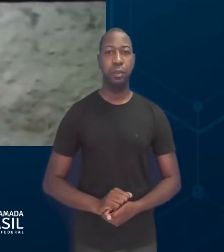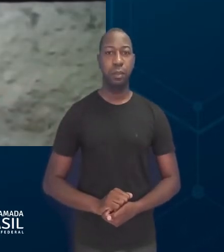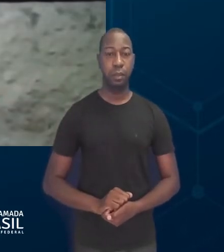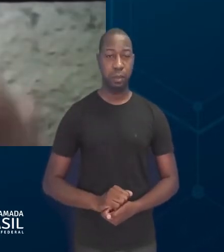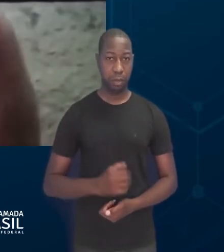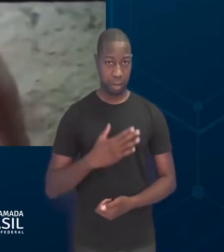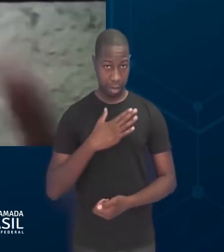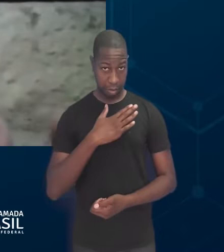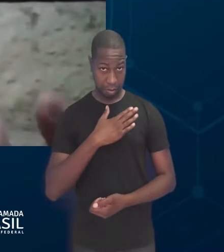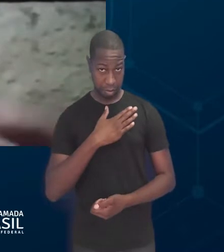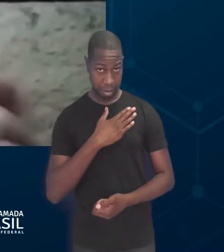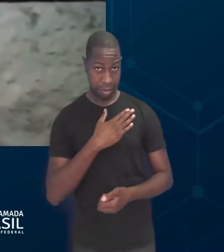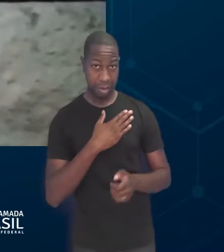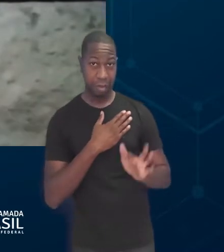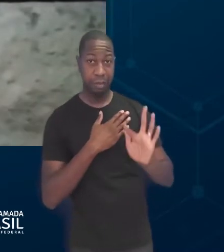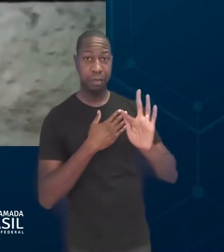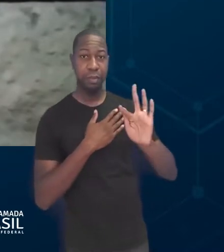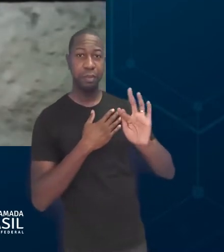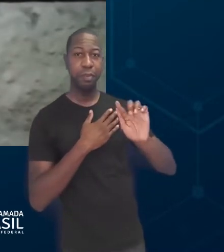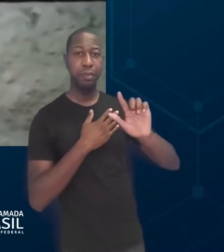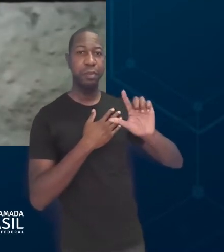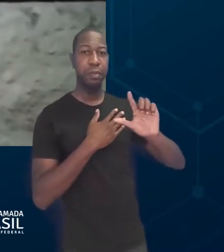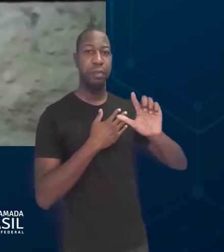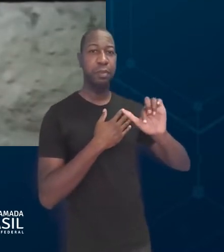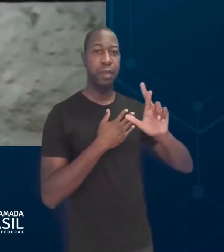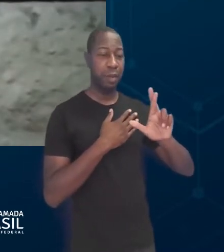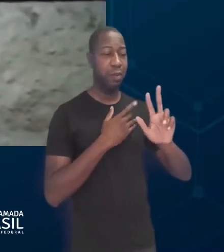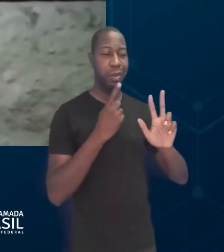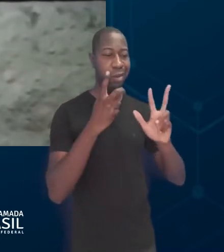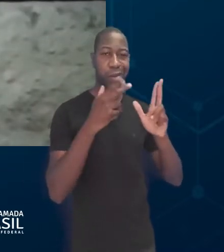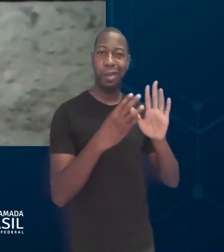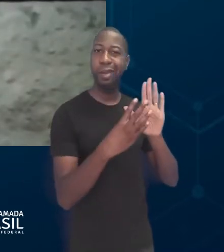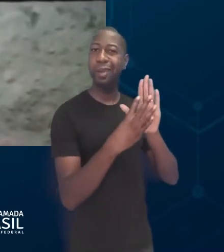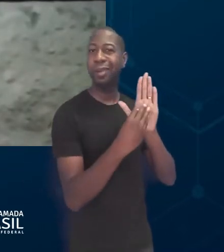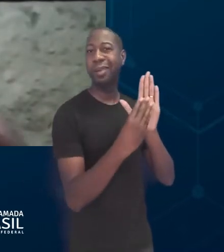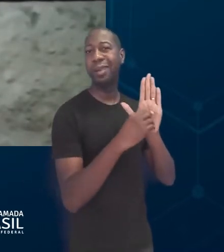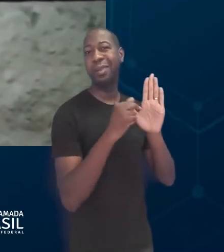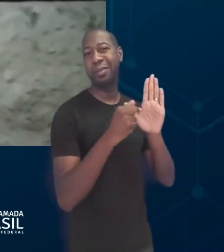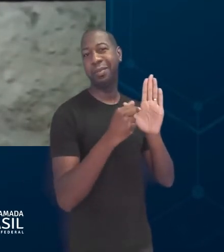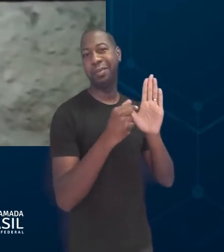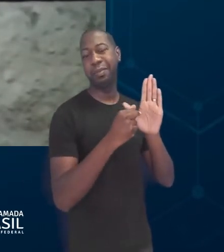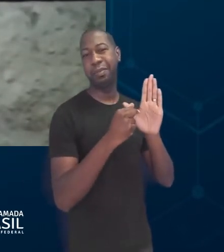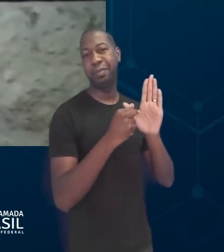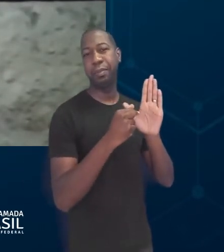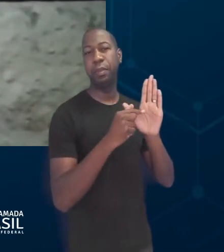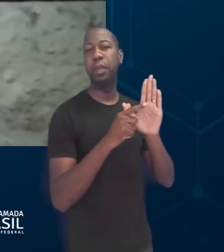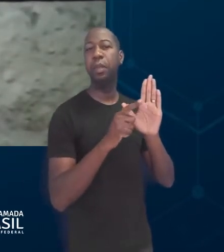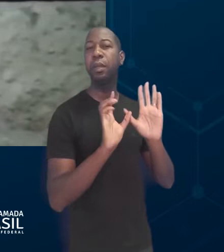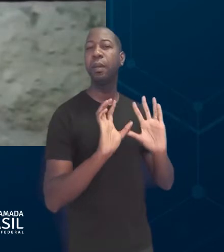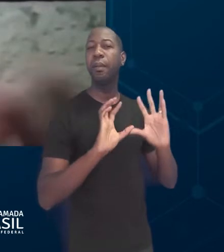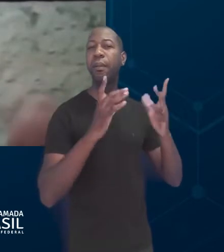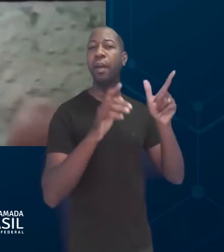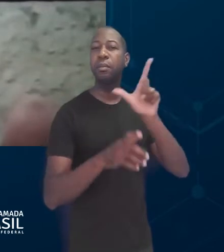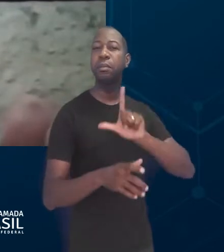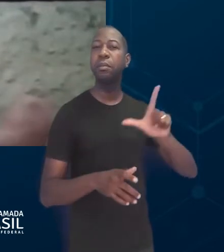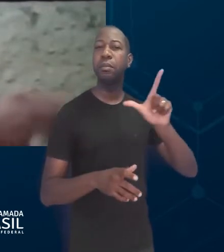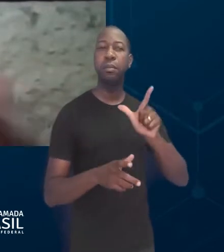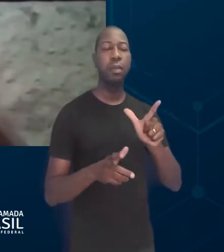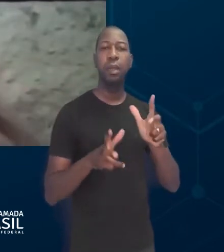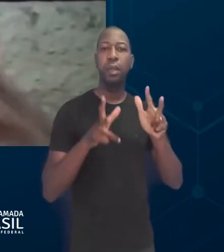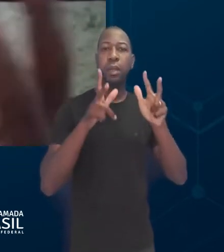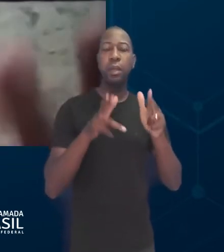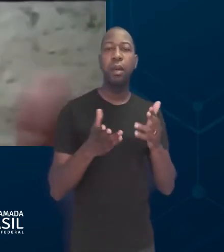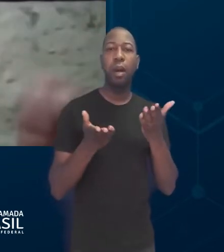referência de excelência em feiras literárias. Uma referência de equilíbrio, que